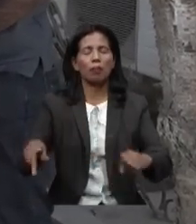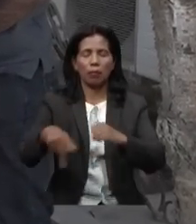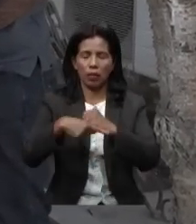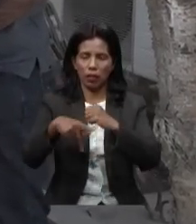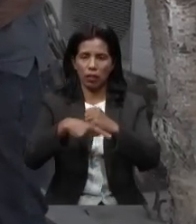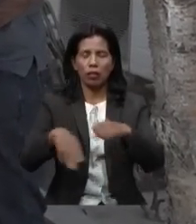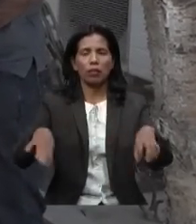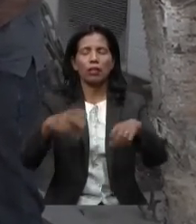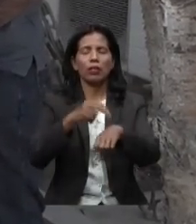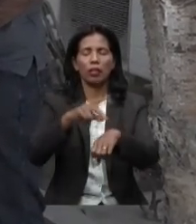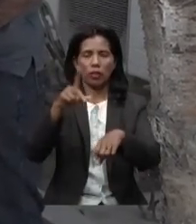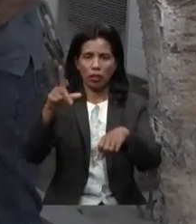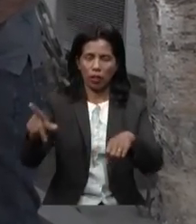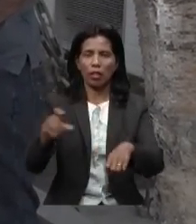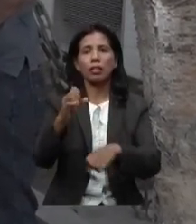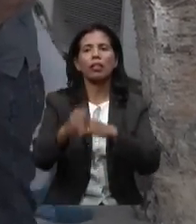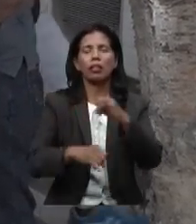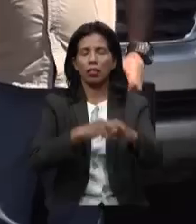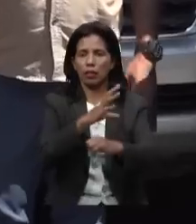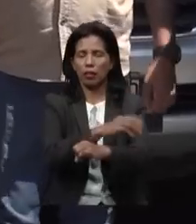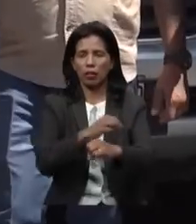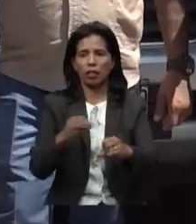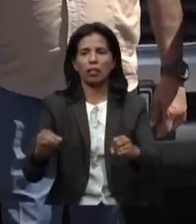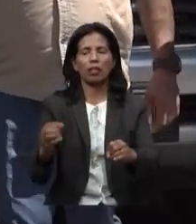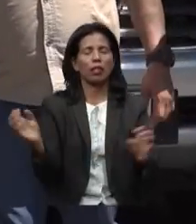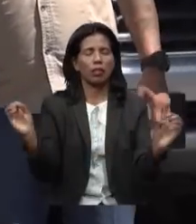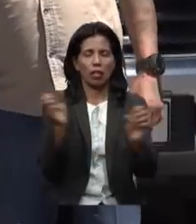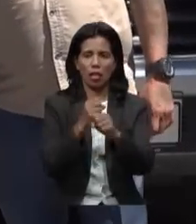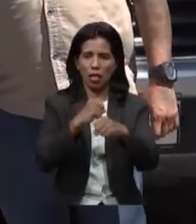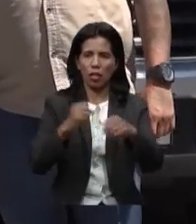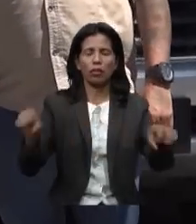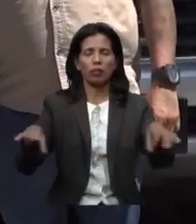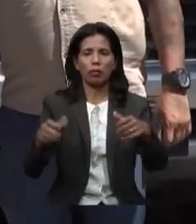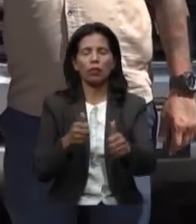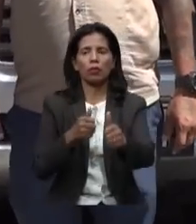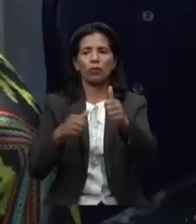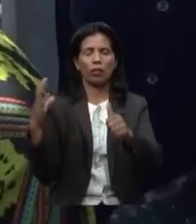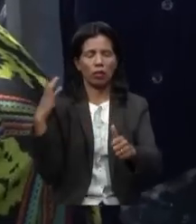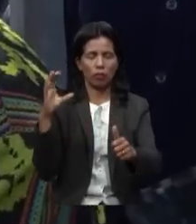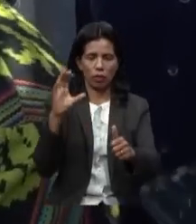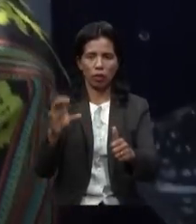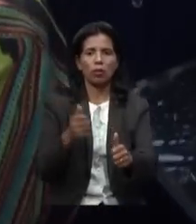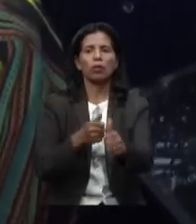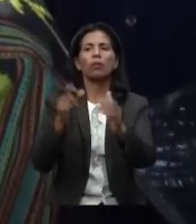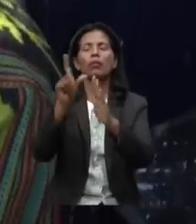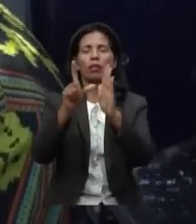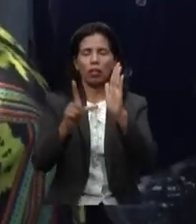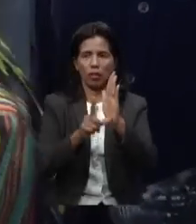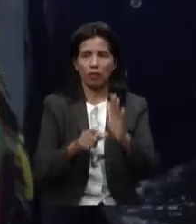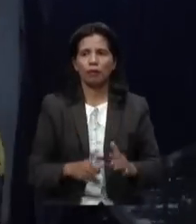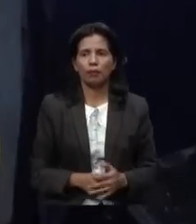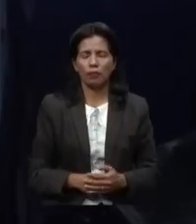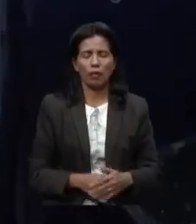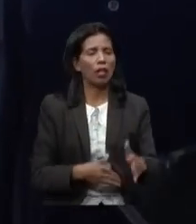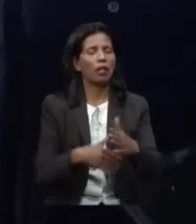Serviço Nacional Inteligência, também tuirnia durante ne, minha halau serviço tuirnia competência no tuir lei. Boa tida